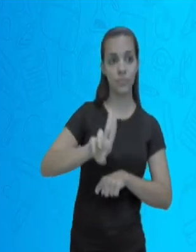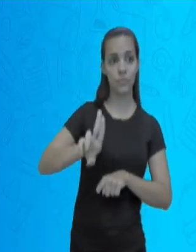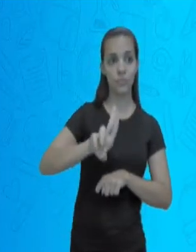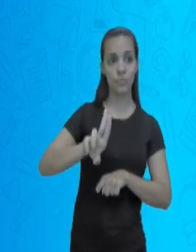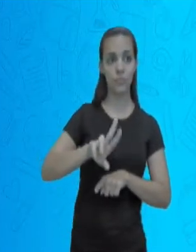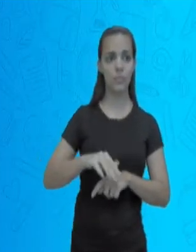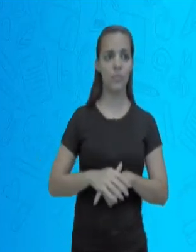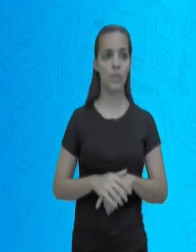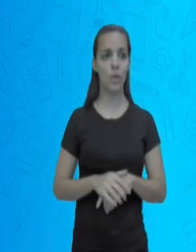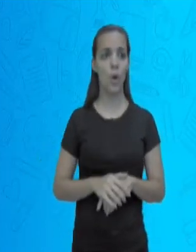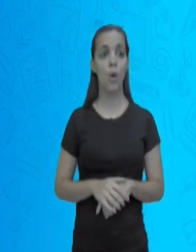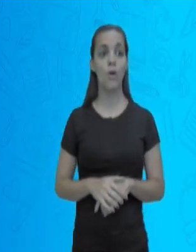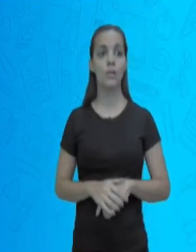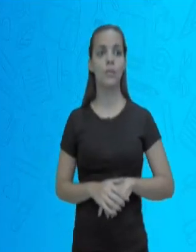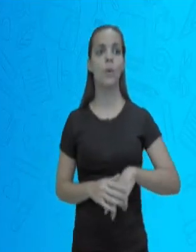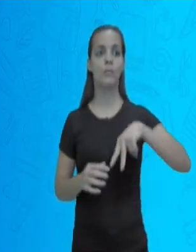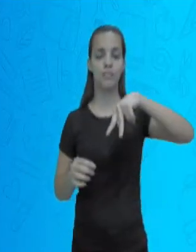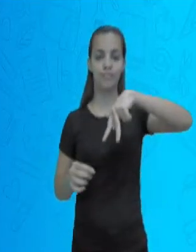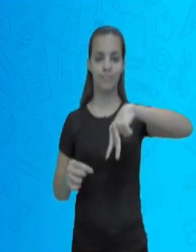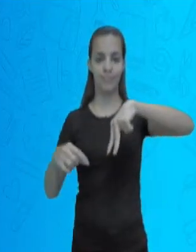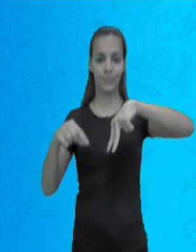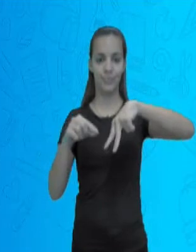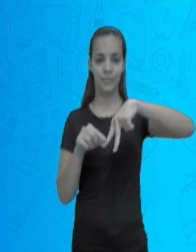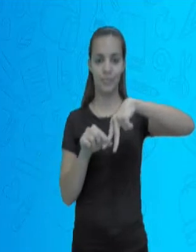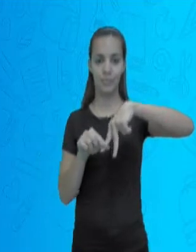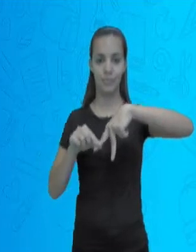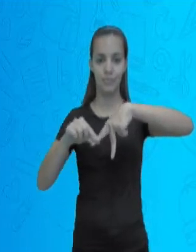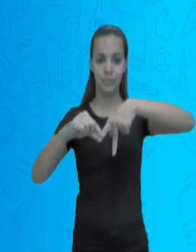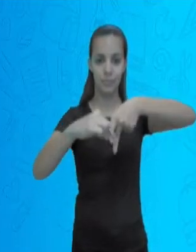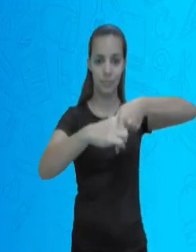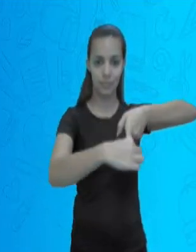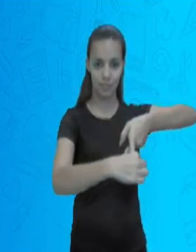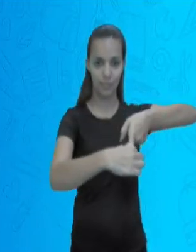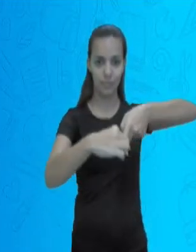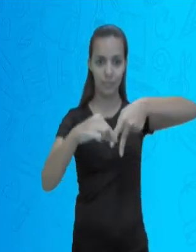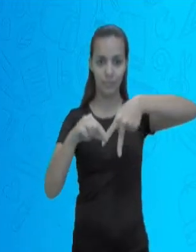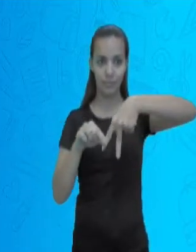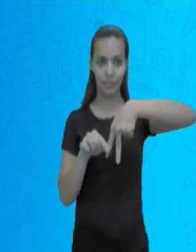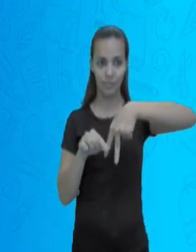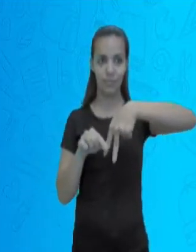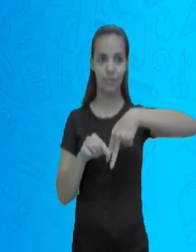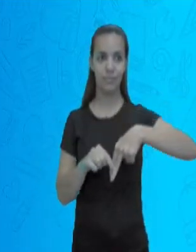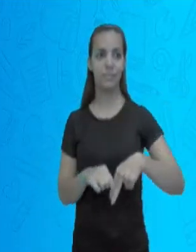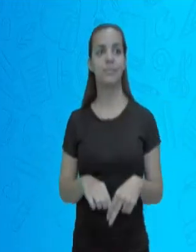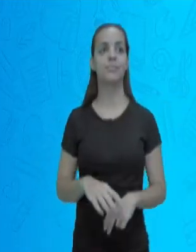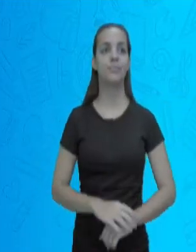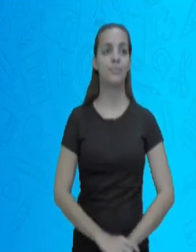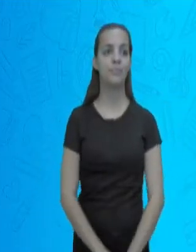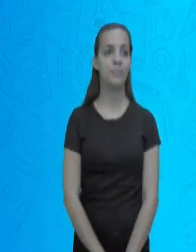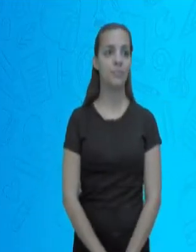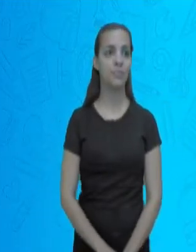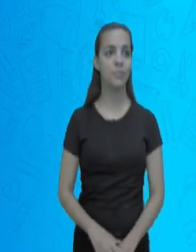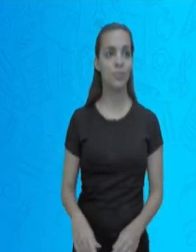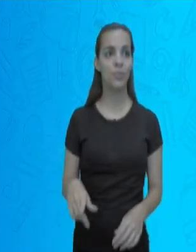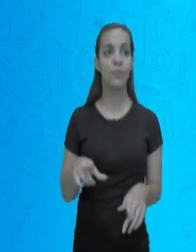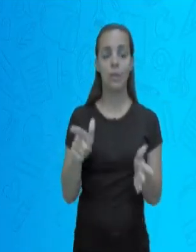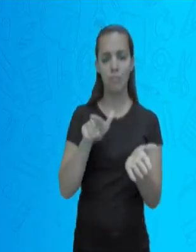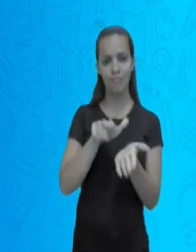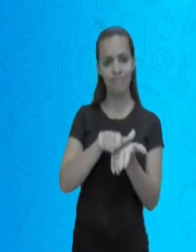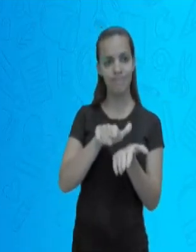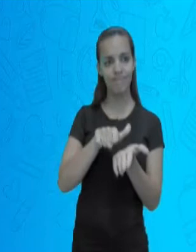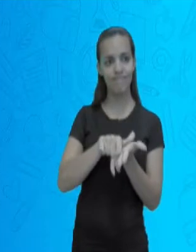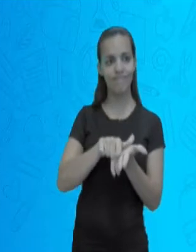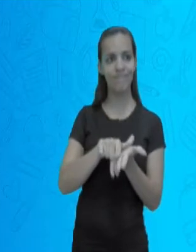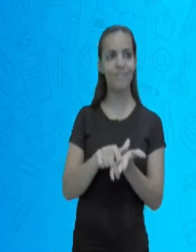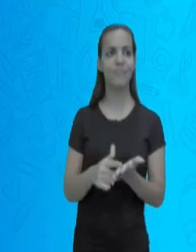compasso, eu vou abrir aqui, nós vamos usar o compasso, lápis e borracha. E o papel, que